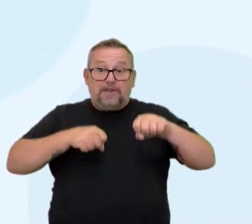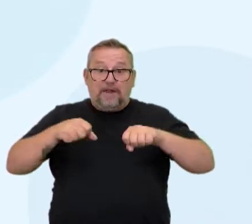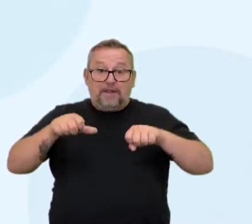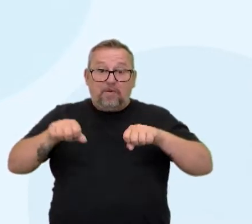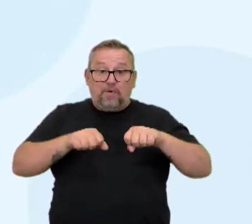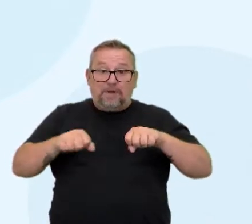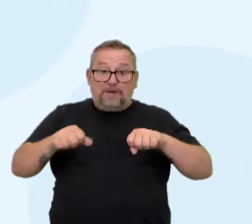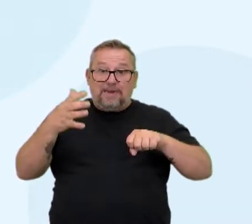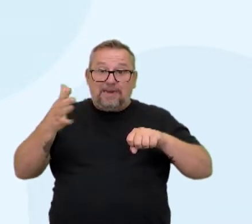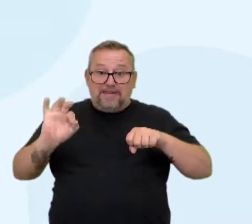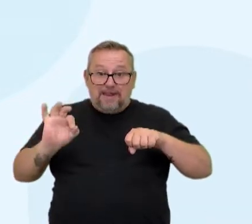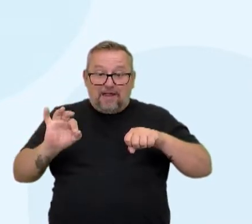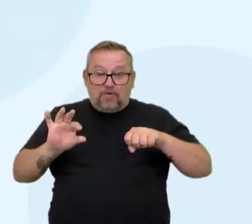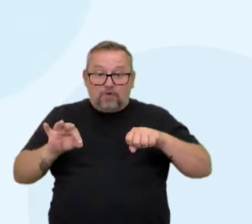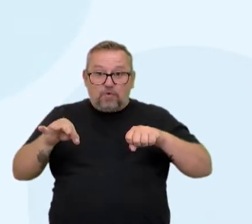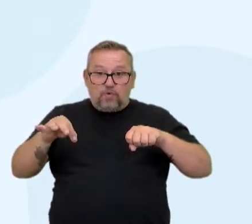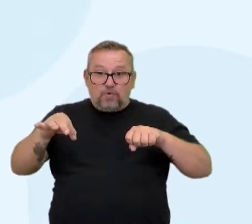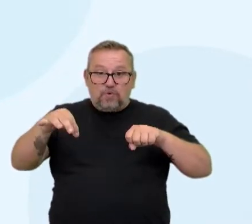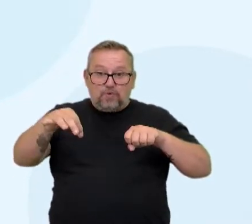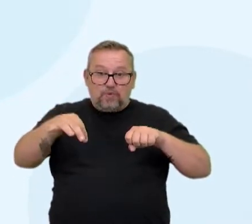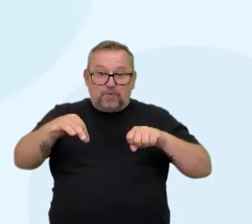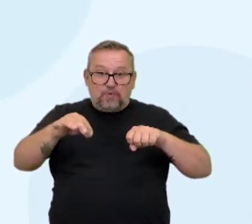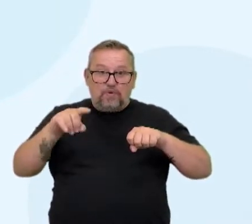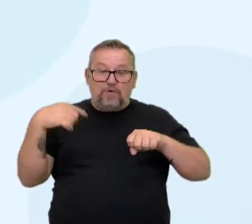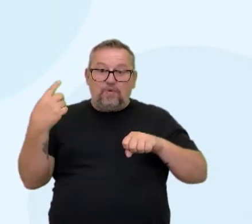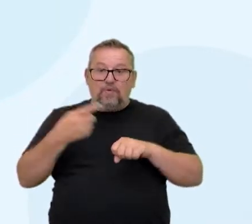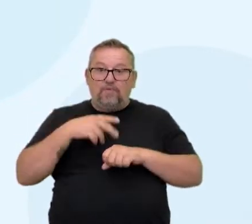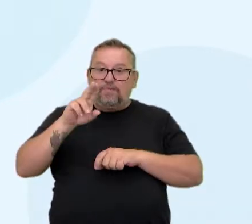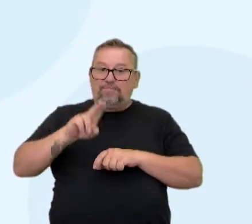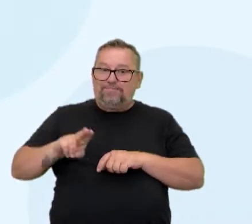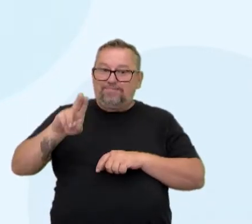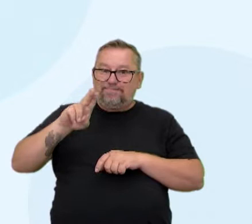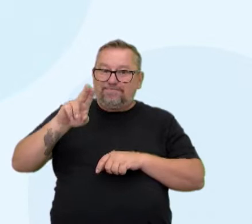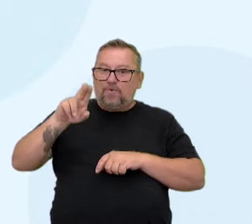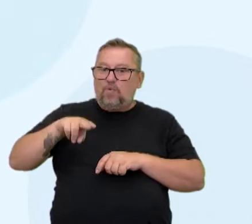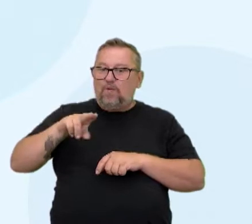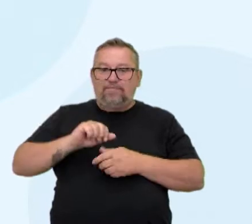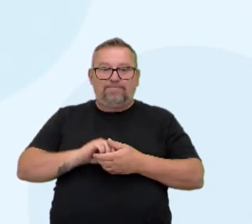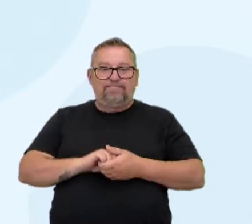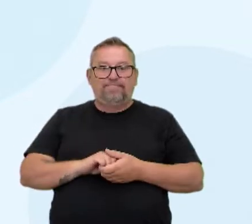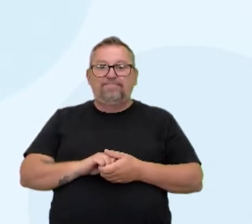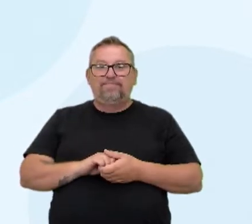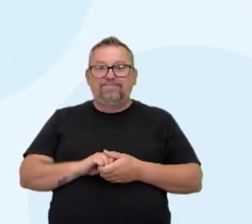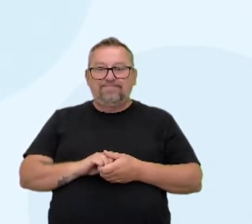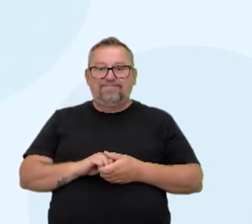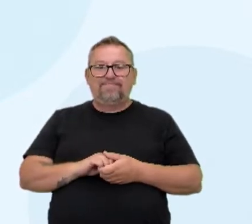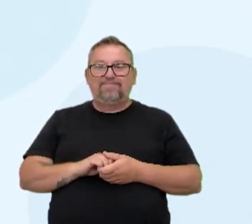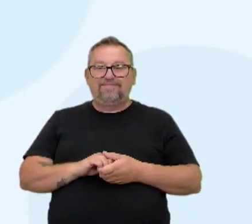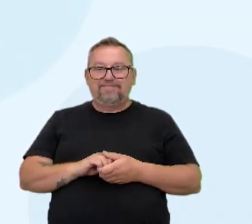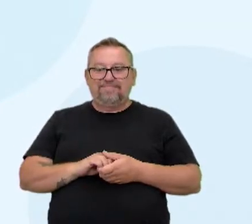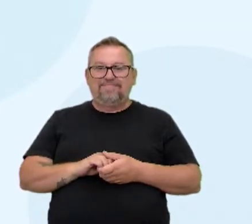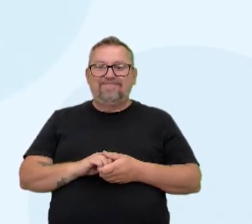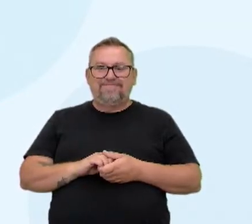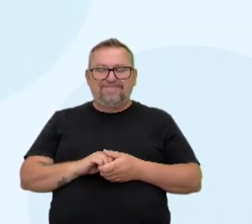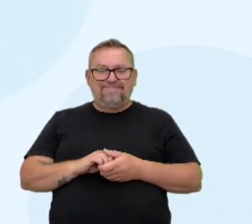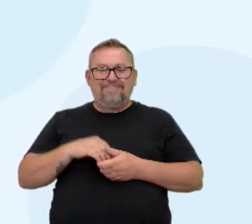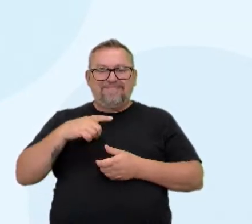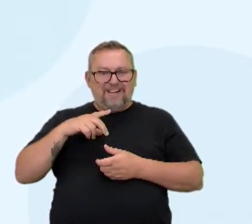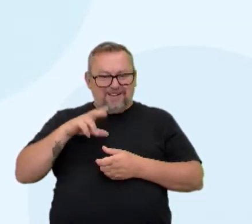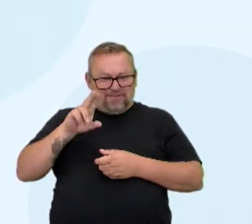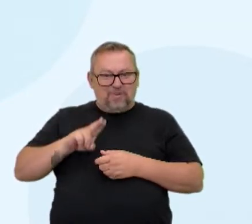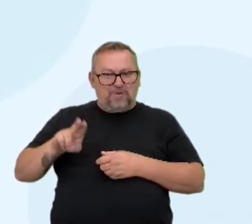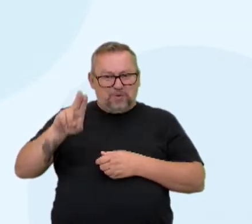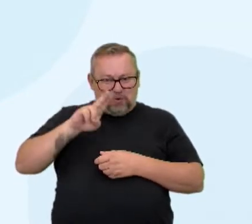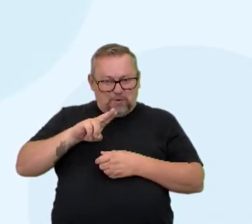de 10 velocidades. A maioria de nós tem marchas que nunca usamos. É verdade. Será que a gente tem alguns